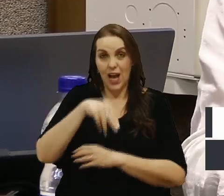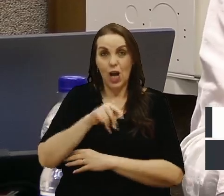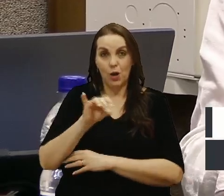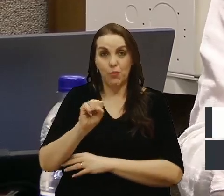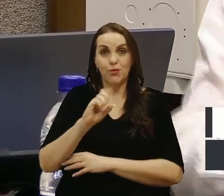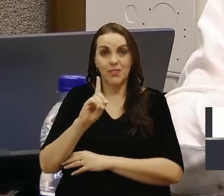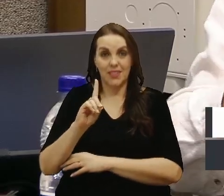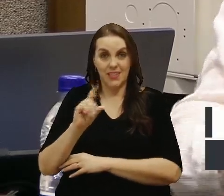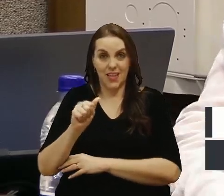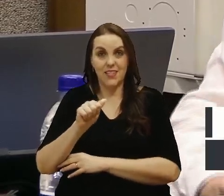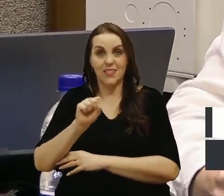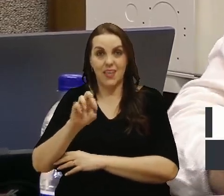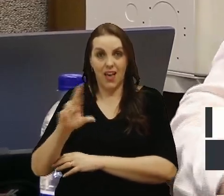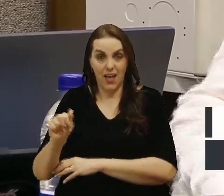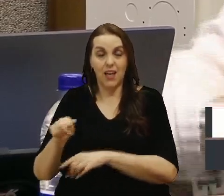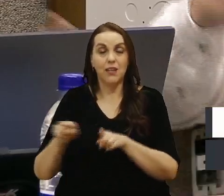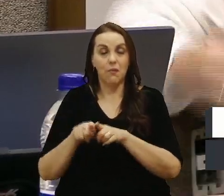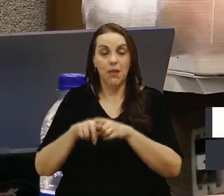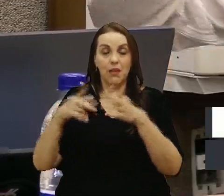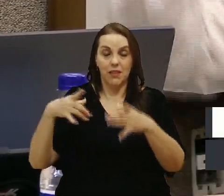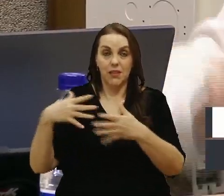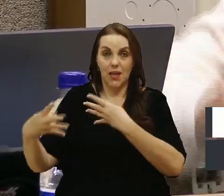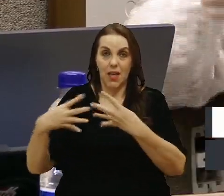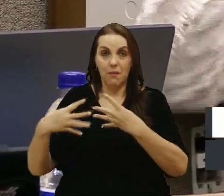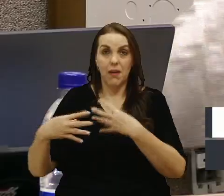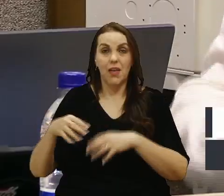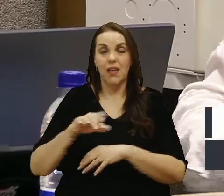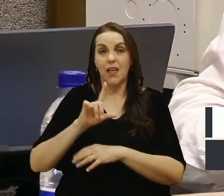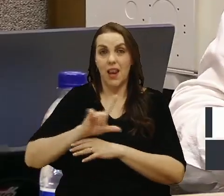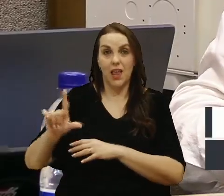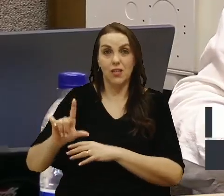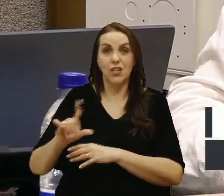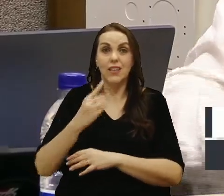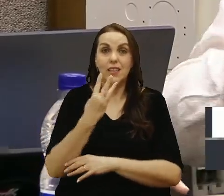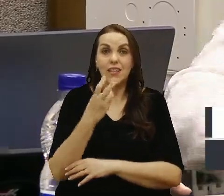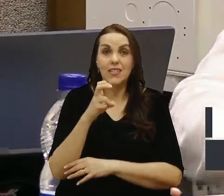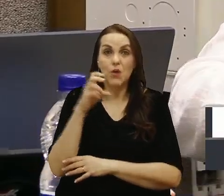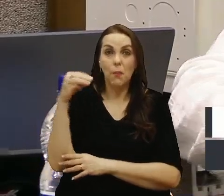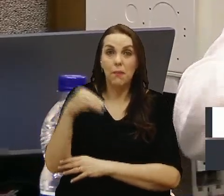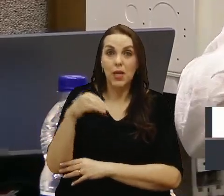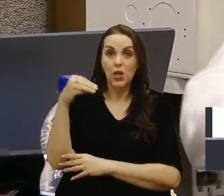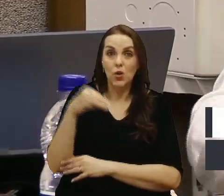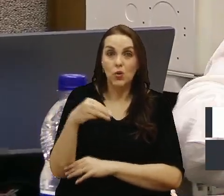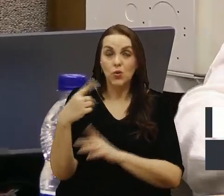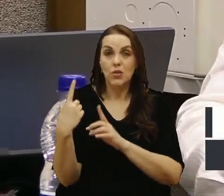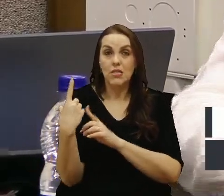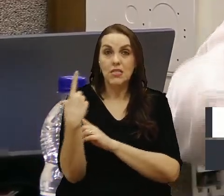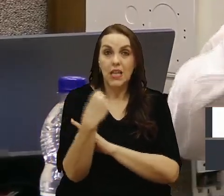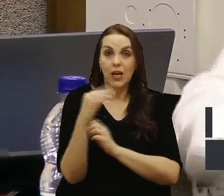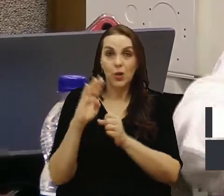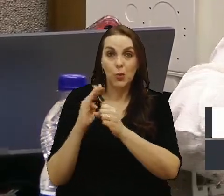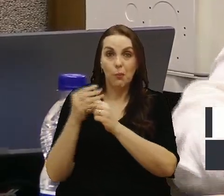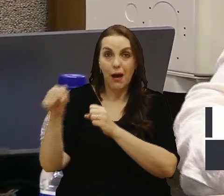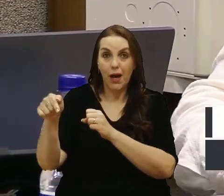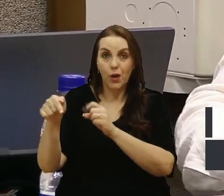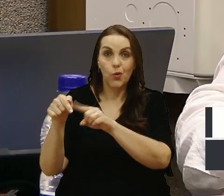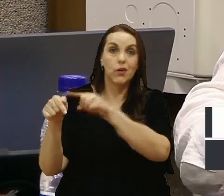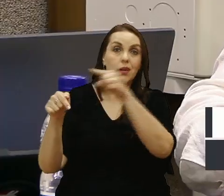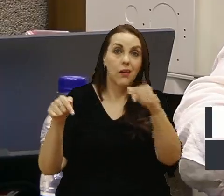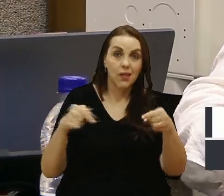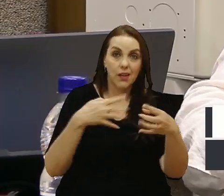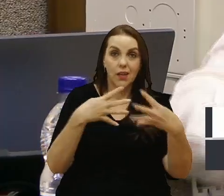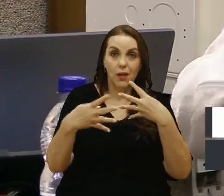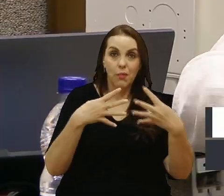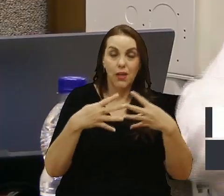estação de transbordo na Zona Leste, demora 35 minutos para sair do Campos da Serra, chegar na estação de